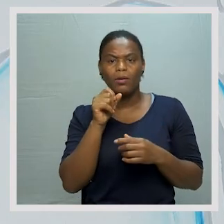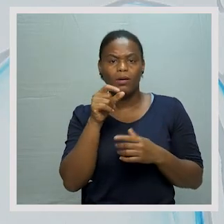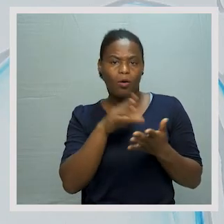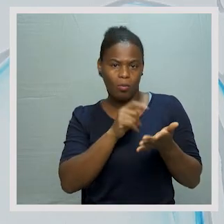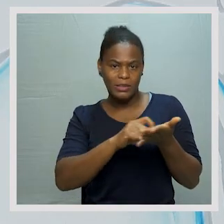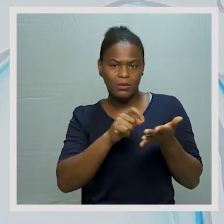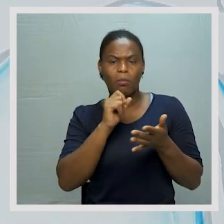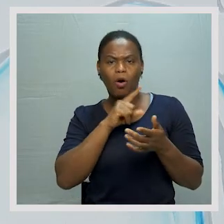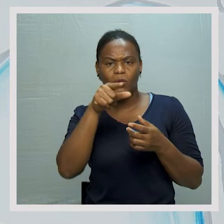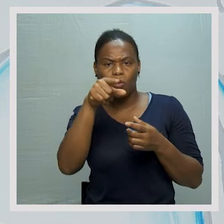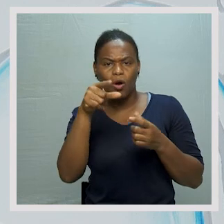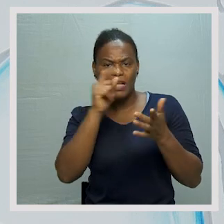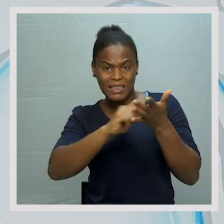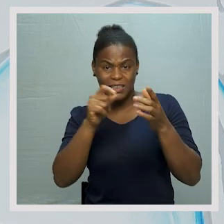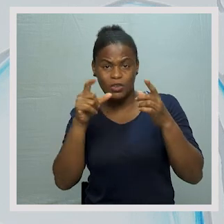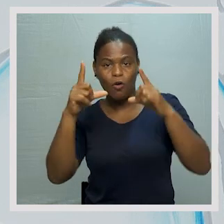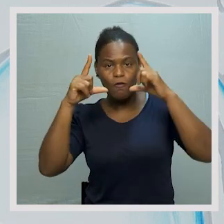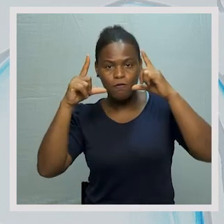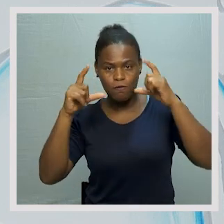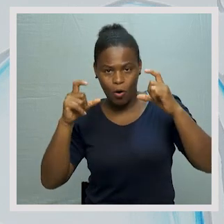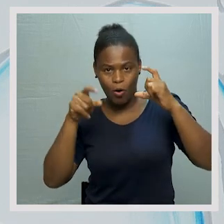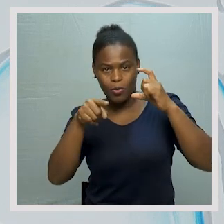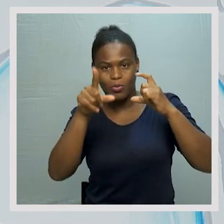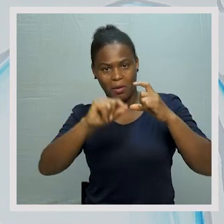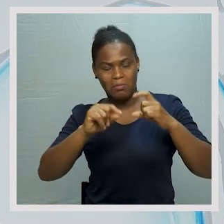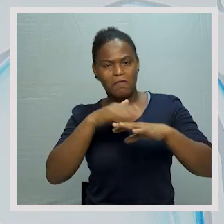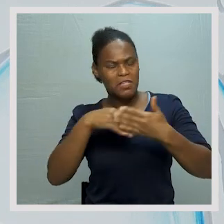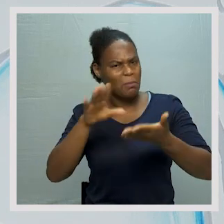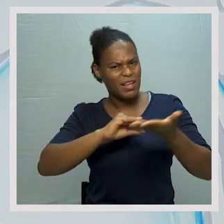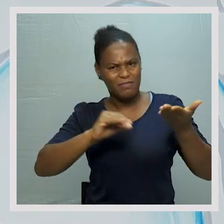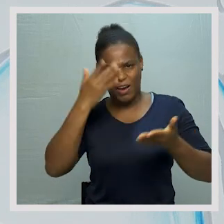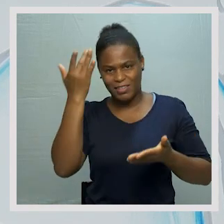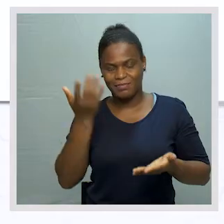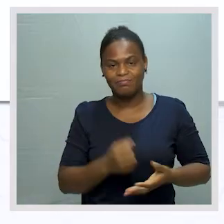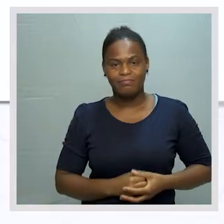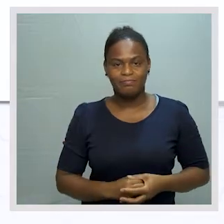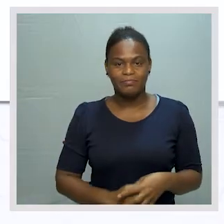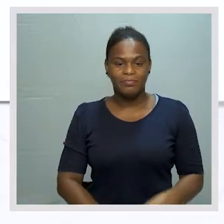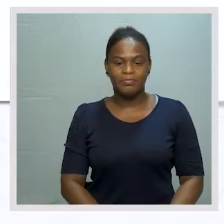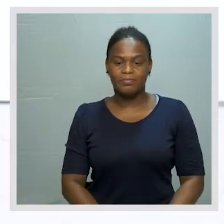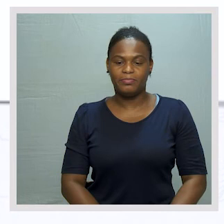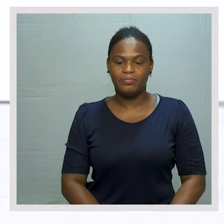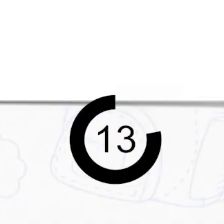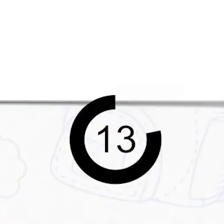o exercício? Podem tirar uma fotografia também para facilitar.